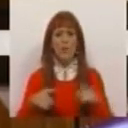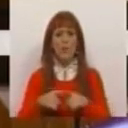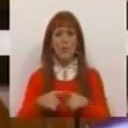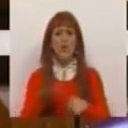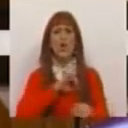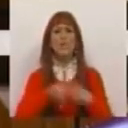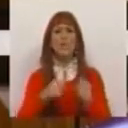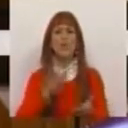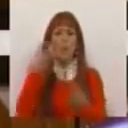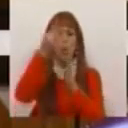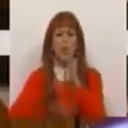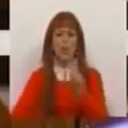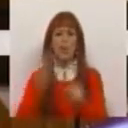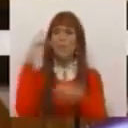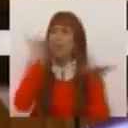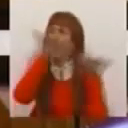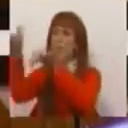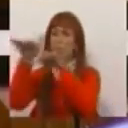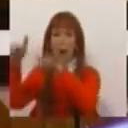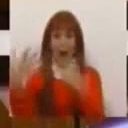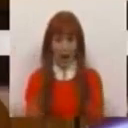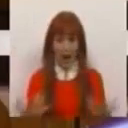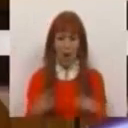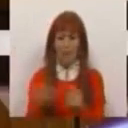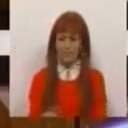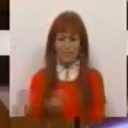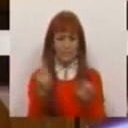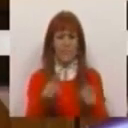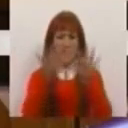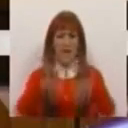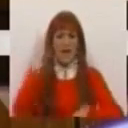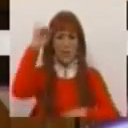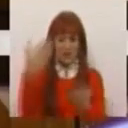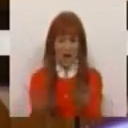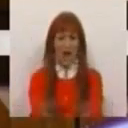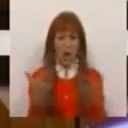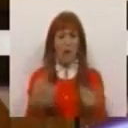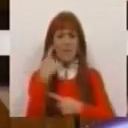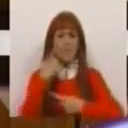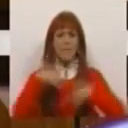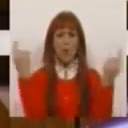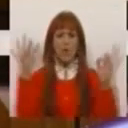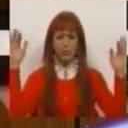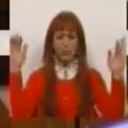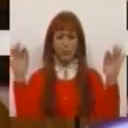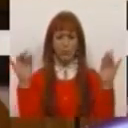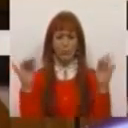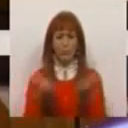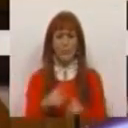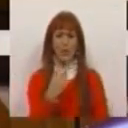senhores deputados. O relatório da imigração, agora mesmo entregue na Assembleia da República, mostra uma redução.